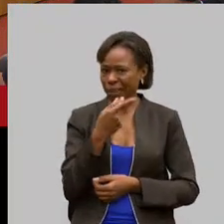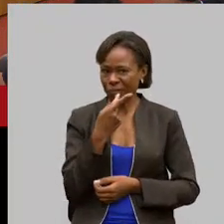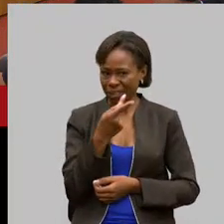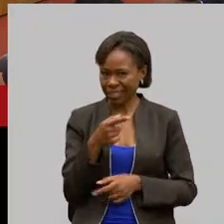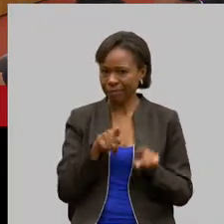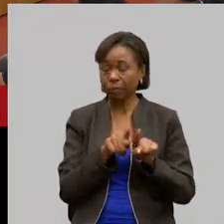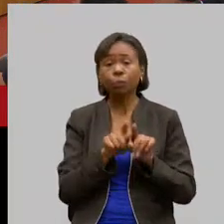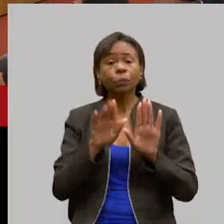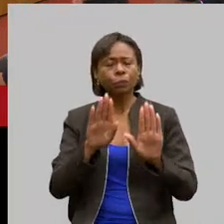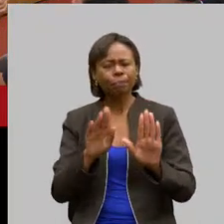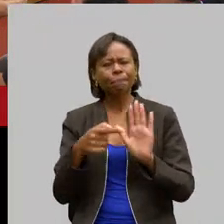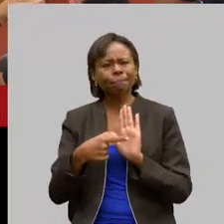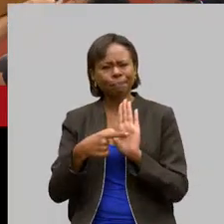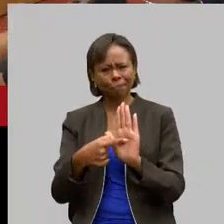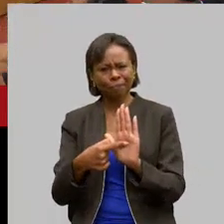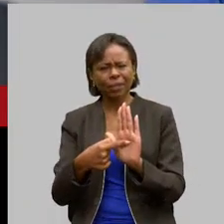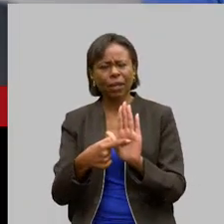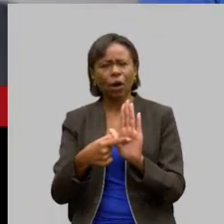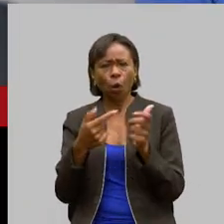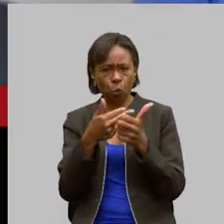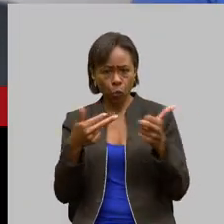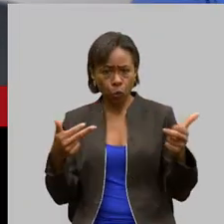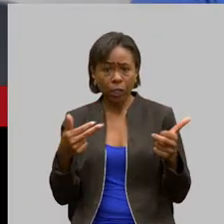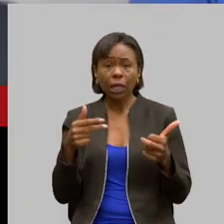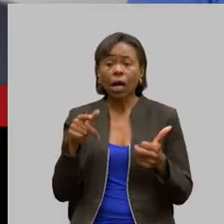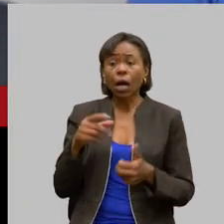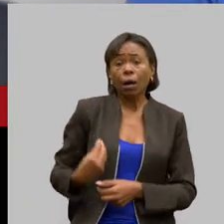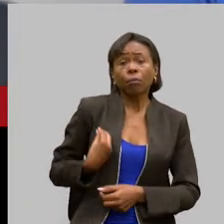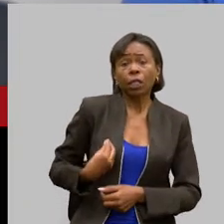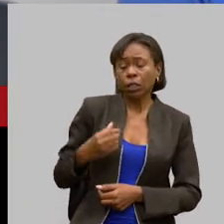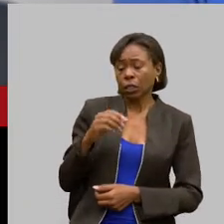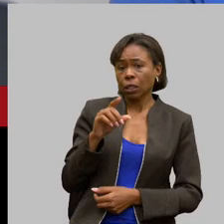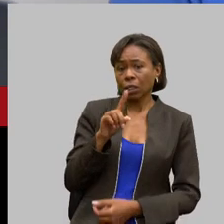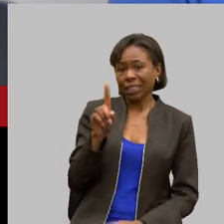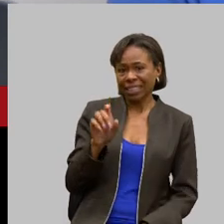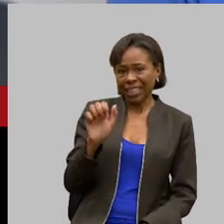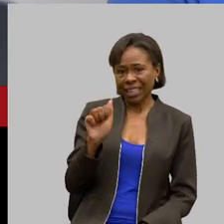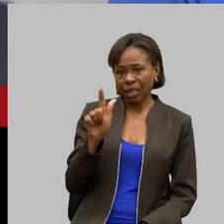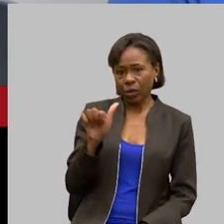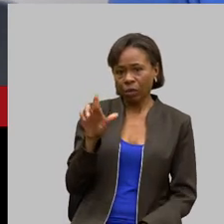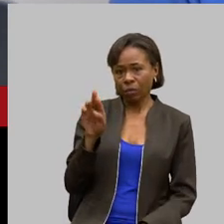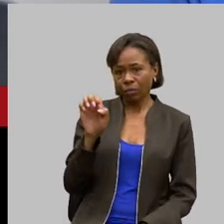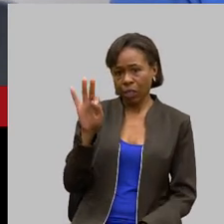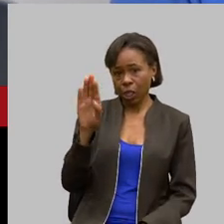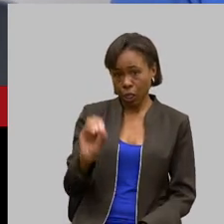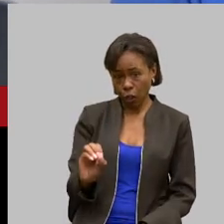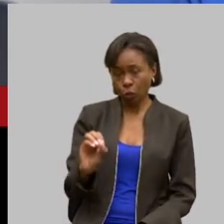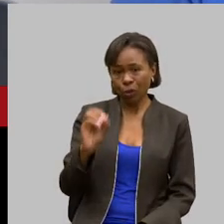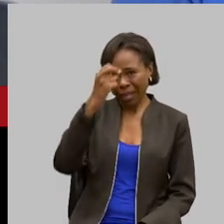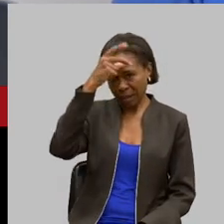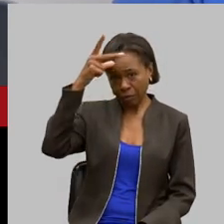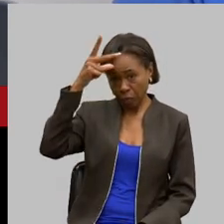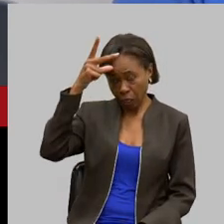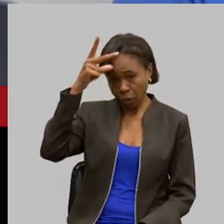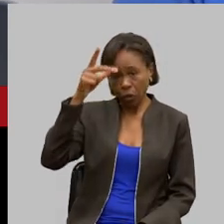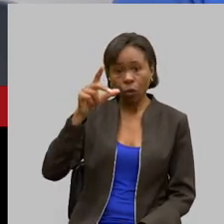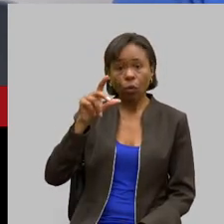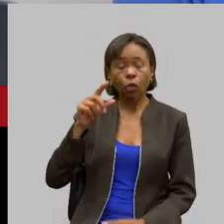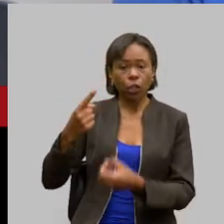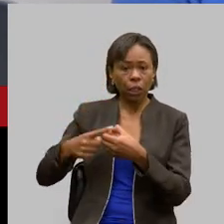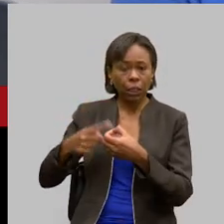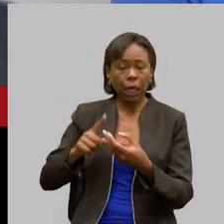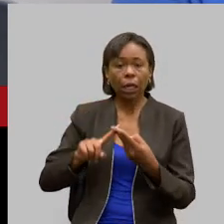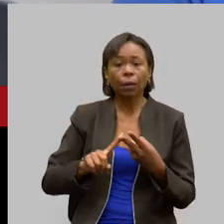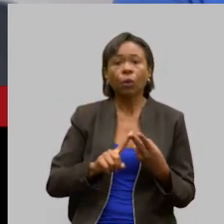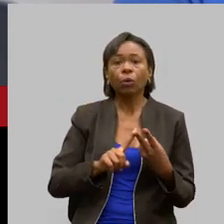alguns registros Eh quero registrar a presença já falei do Zé Humberto meu amigo prefeito de Santa Rosa da Serra o Pedrinho vice-prefeito de